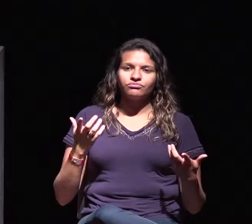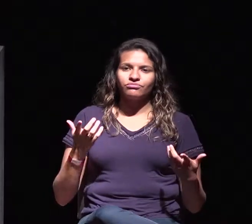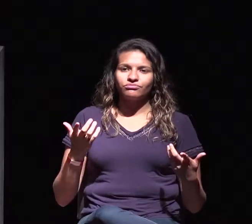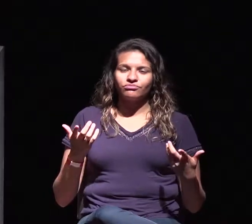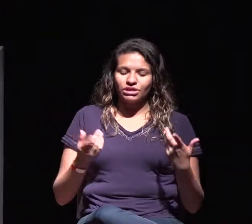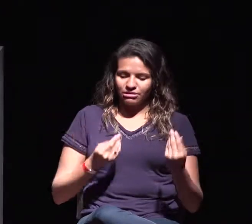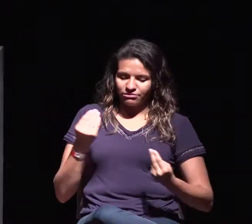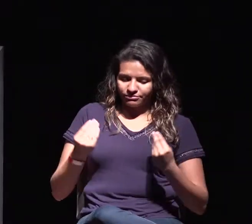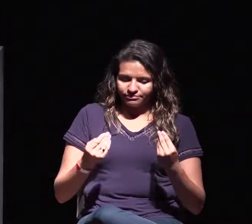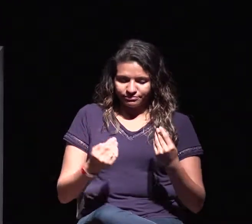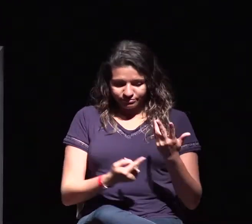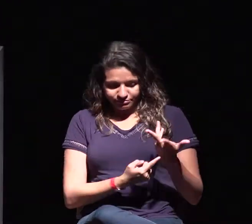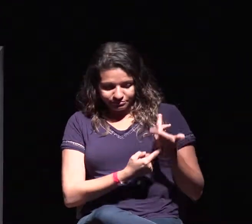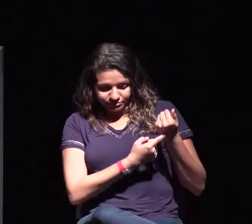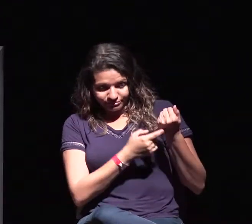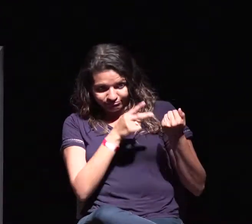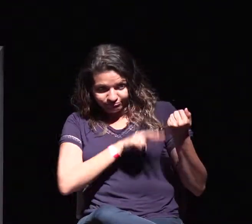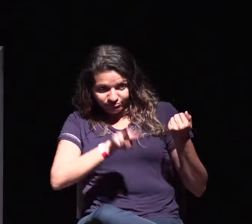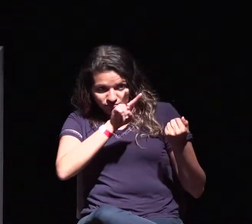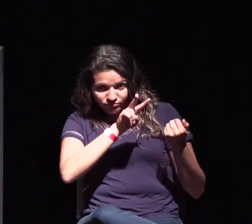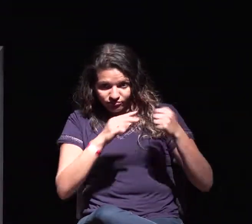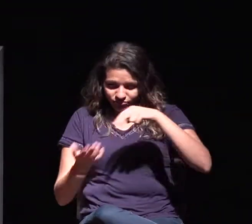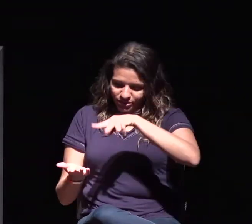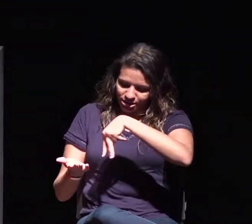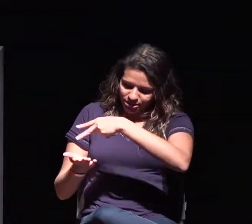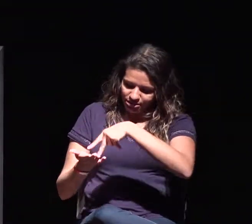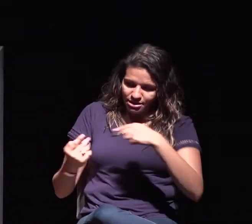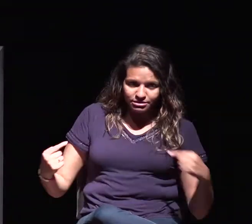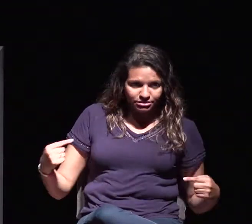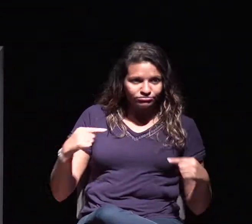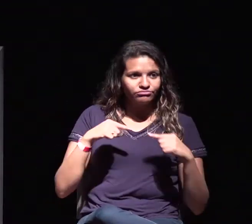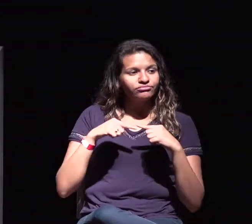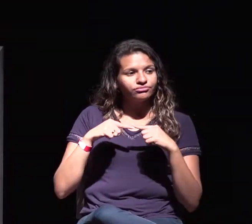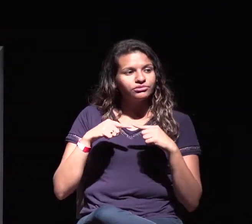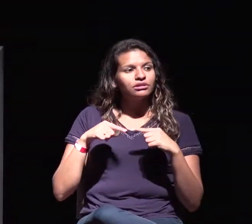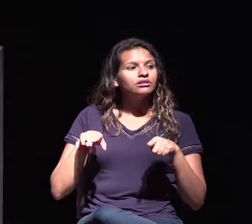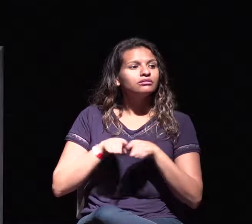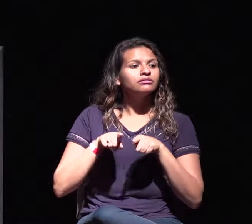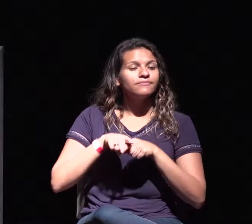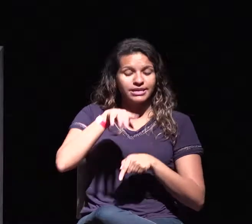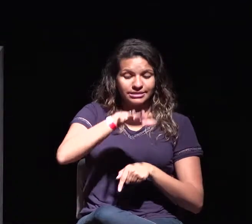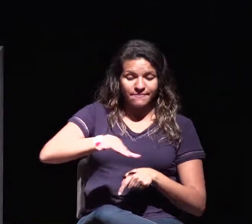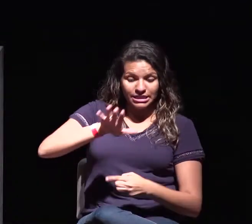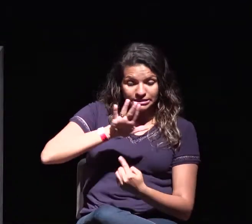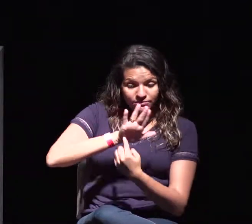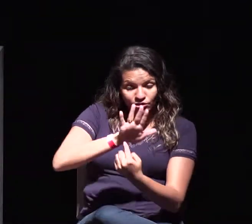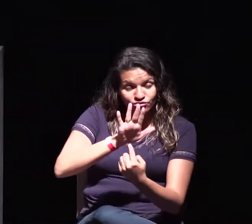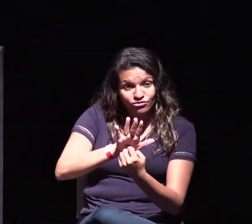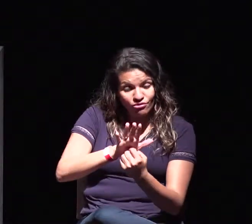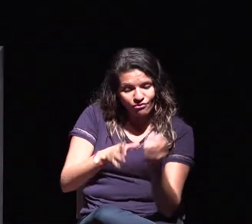entre artes visuais e dança, como a presença da dança nos espaços expositivos.